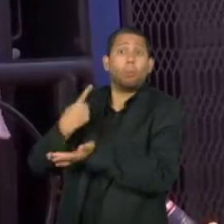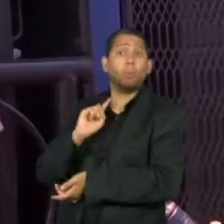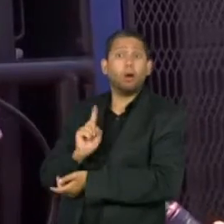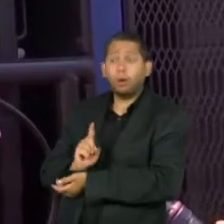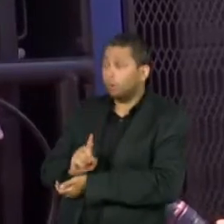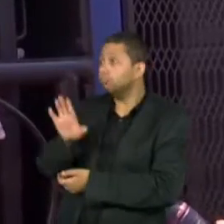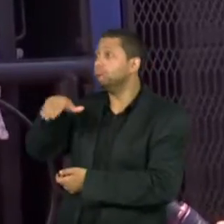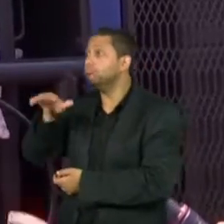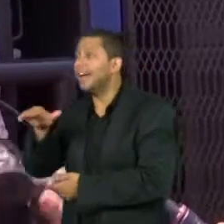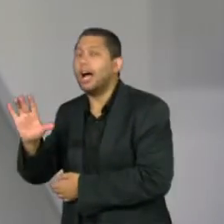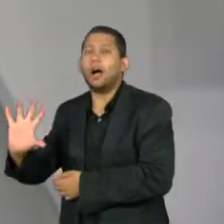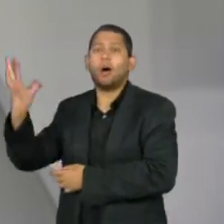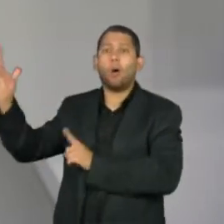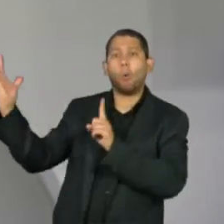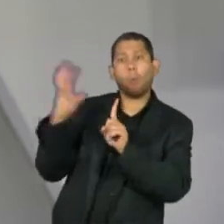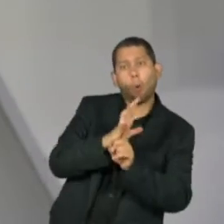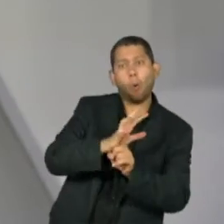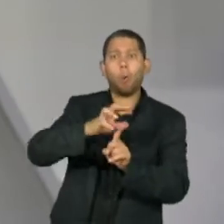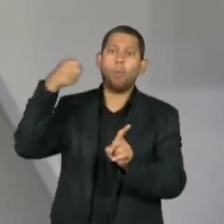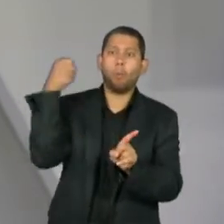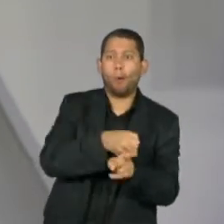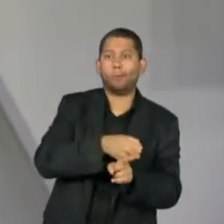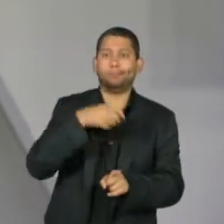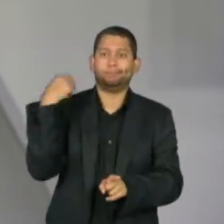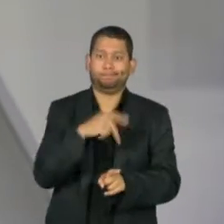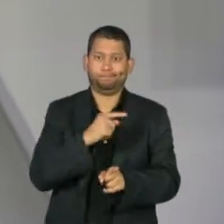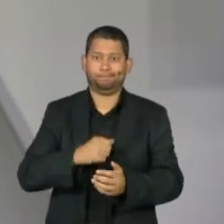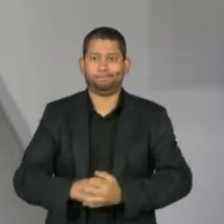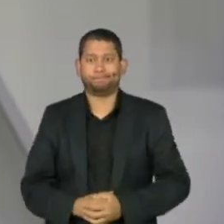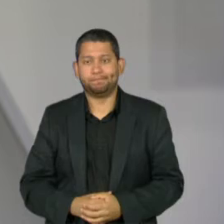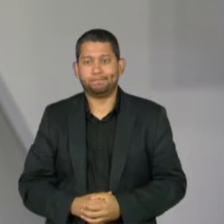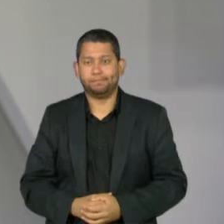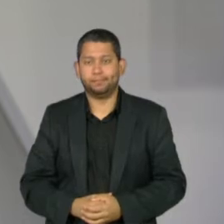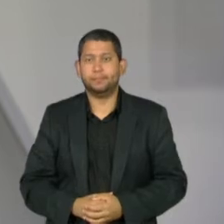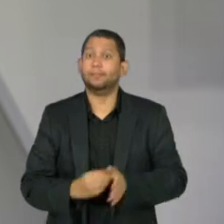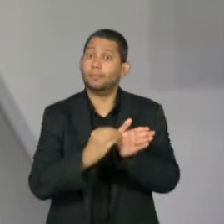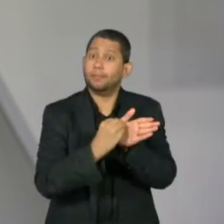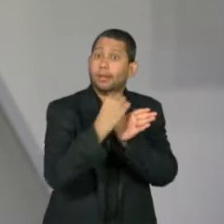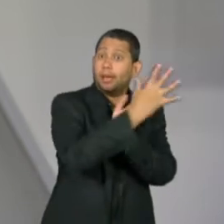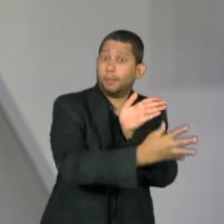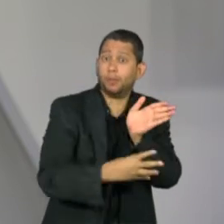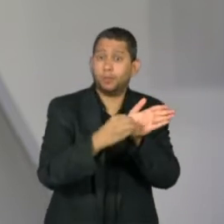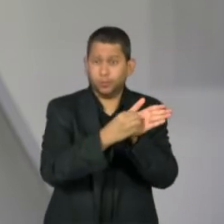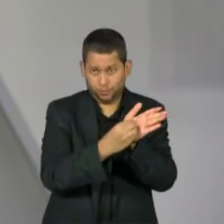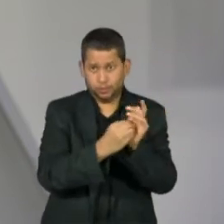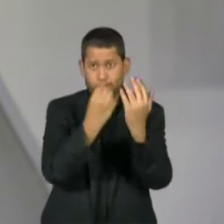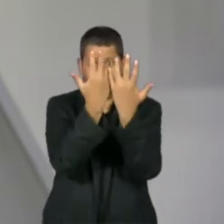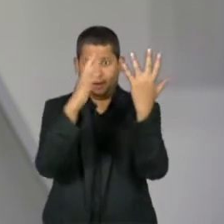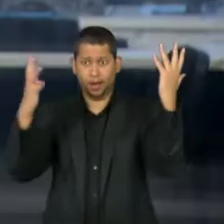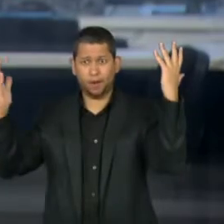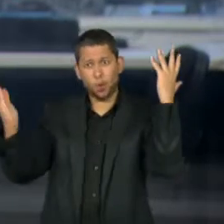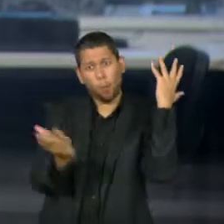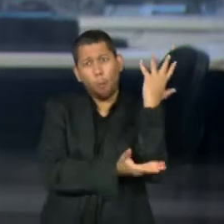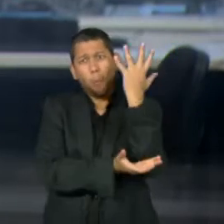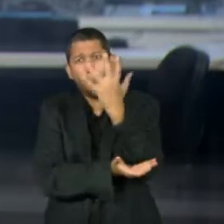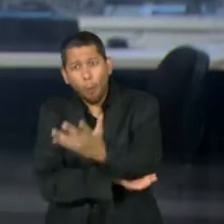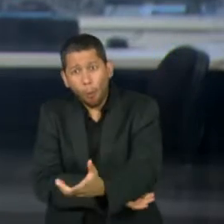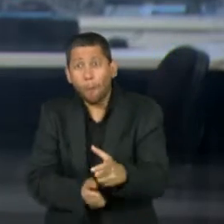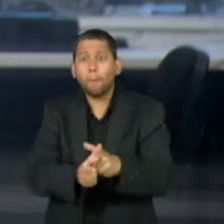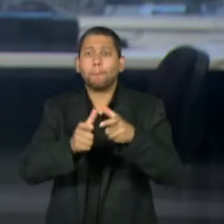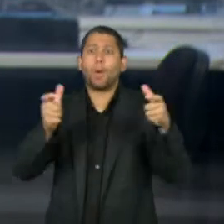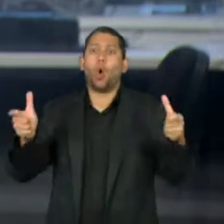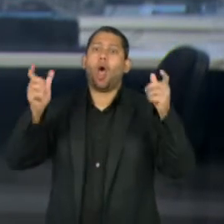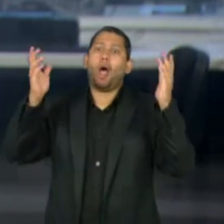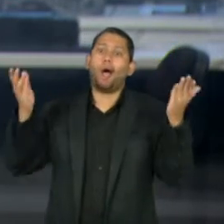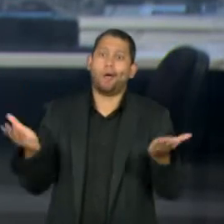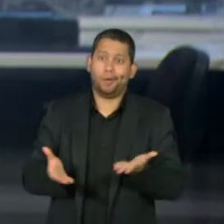brutalmente espancado. O desmatamento da Amazônia é o maior nos últimos 3 anos. Um